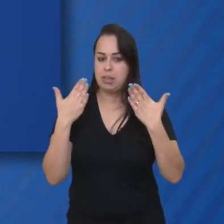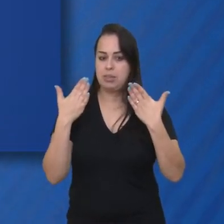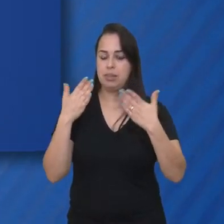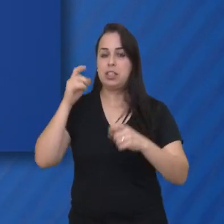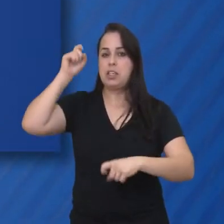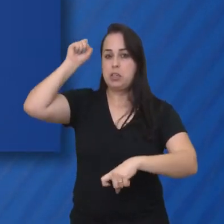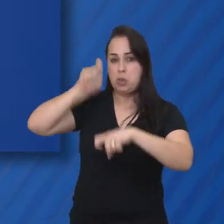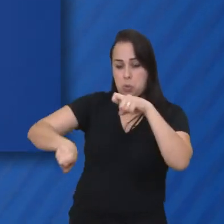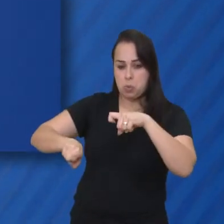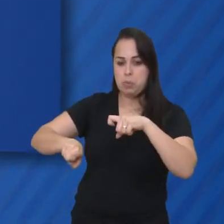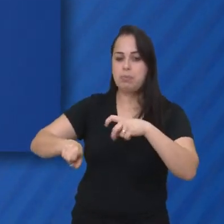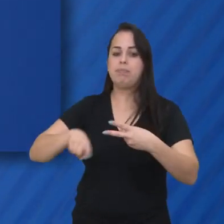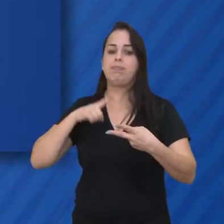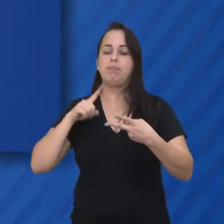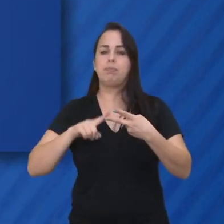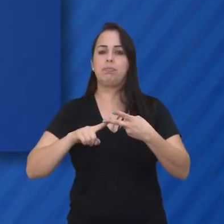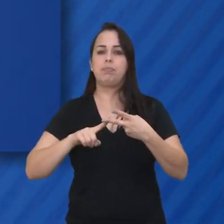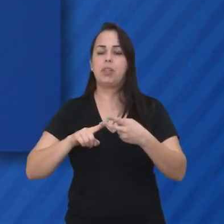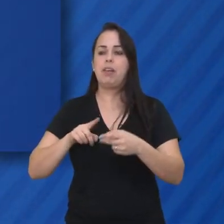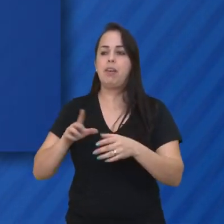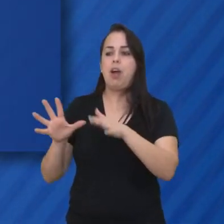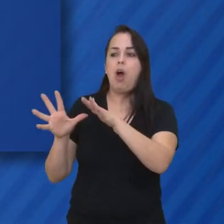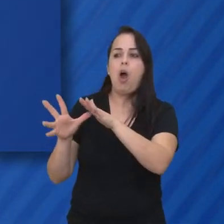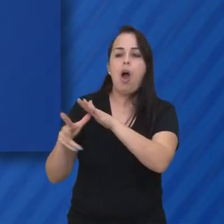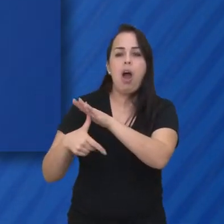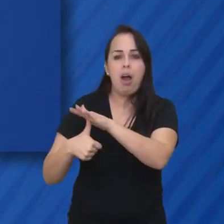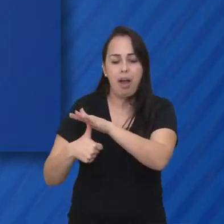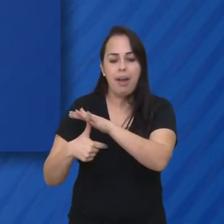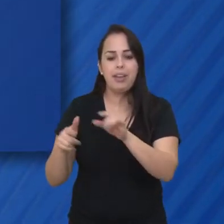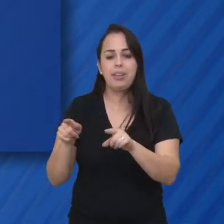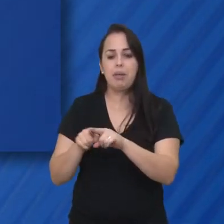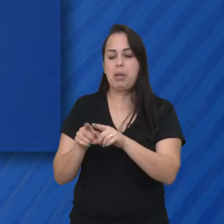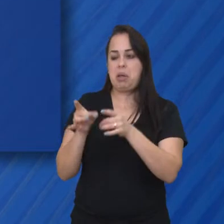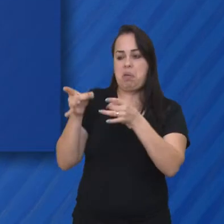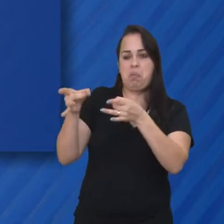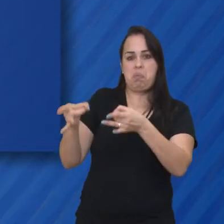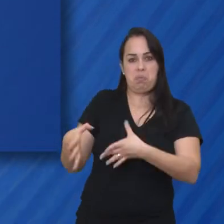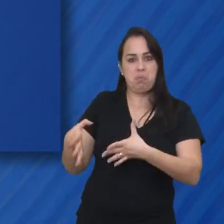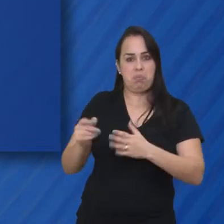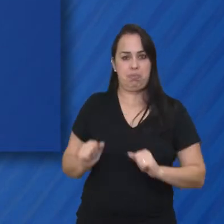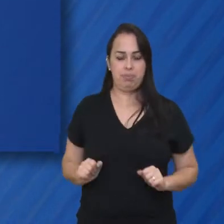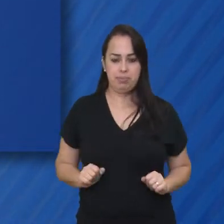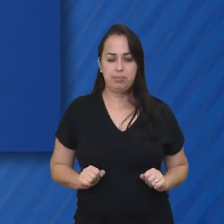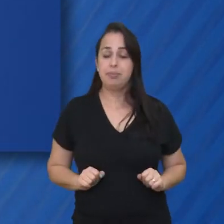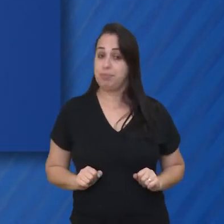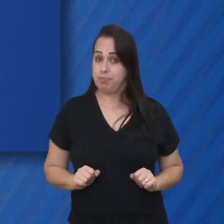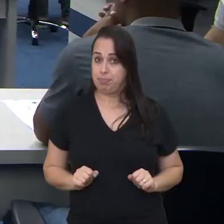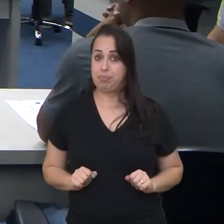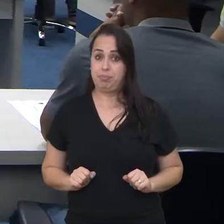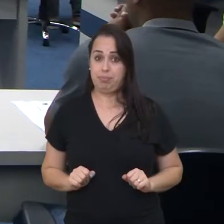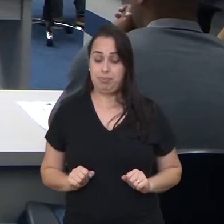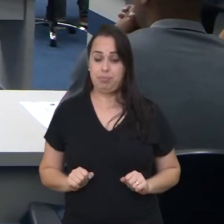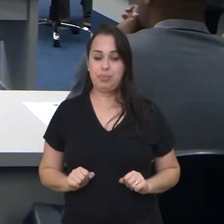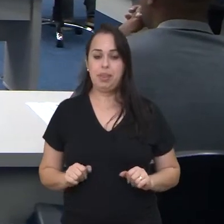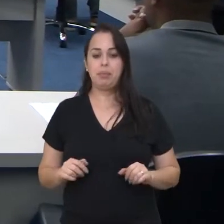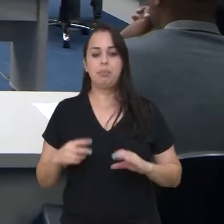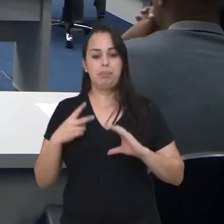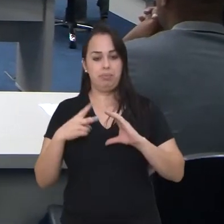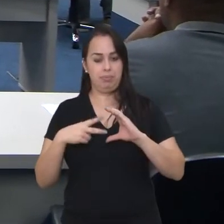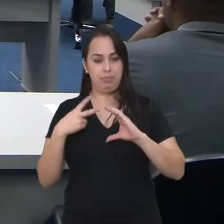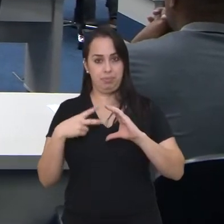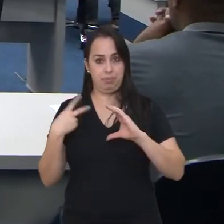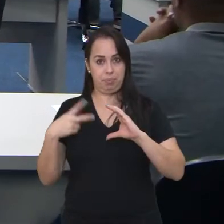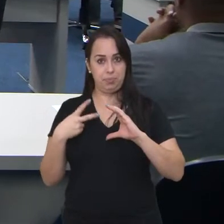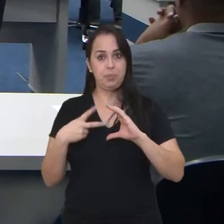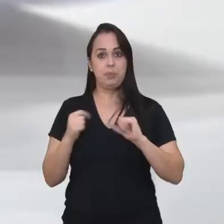psicológica, violência sexual, violência econômica, negligência e abandono. Para a Câmara de São